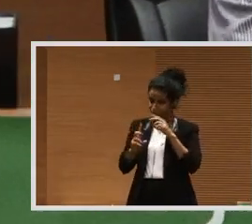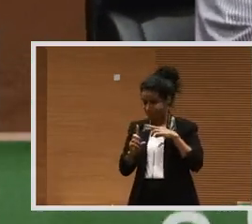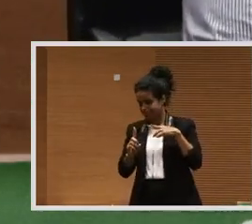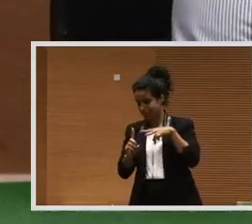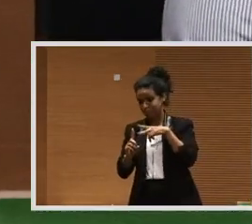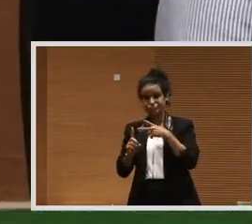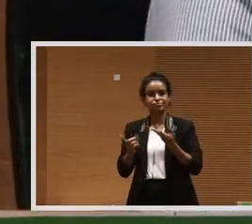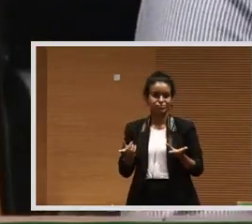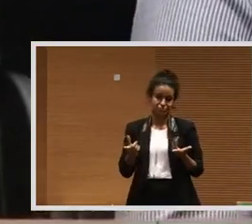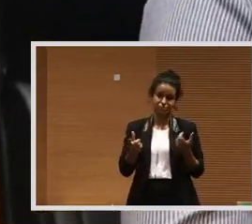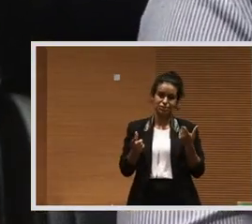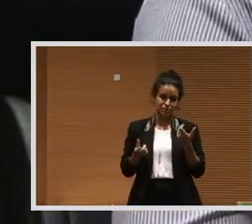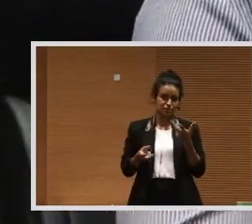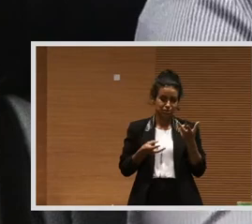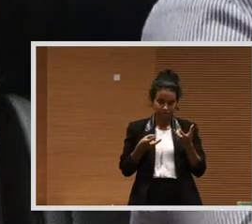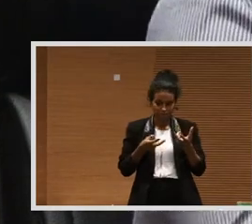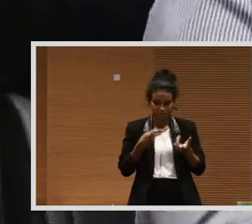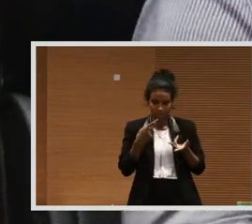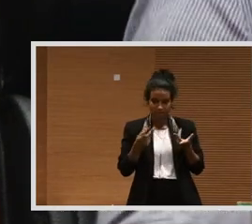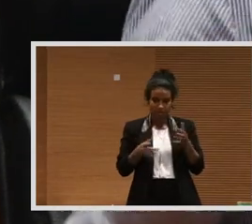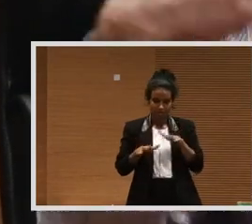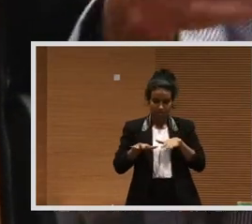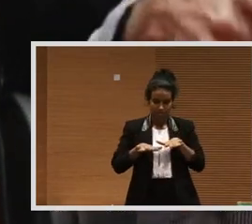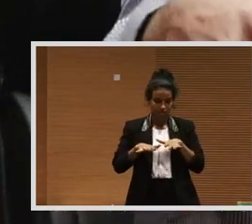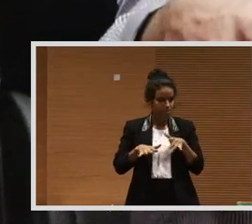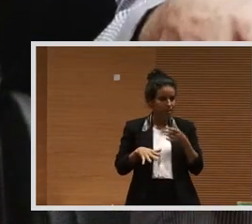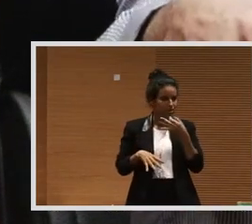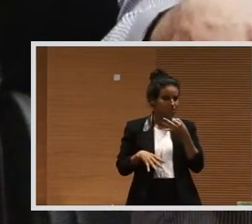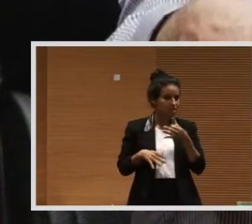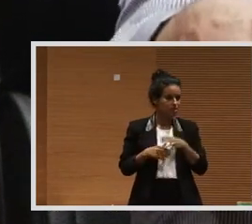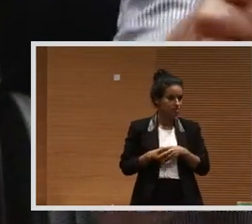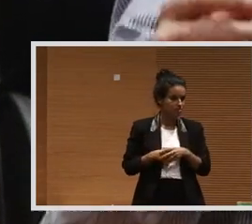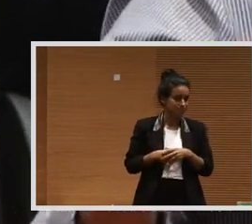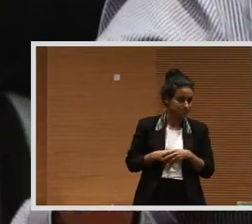tentado muito, tem sido um movimento muito crítico disso. Como é que é o teu nome?